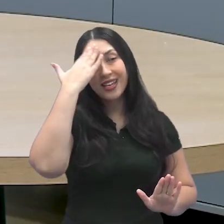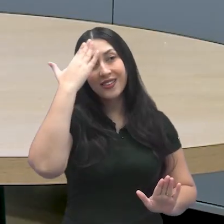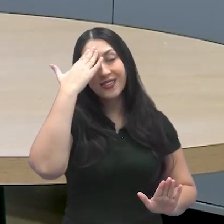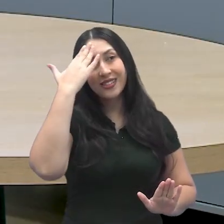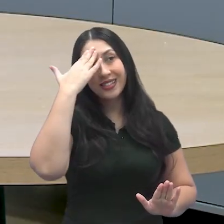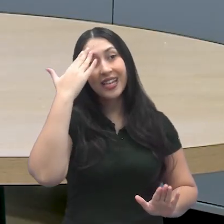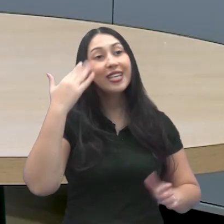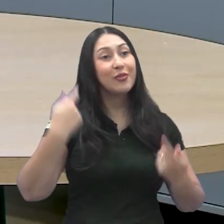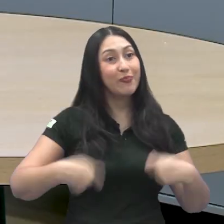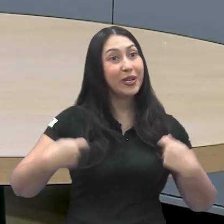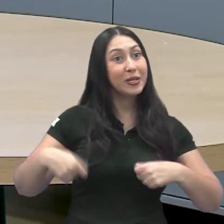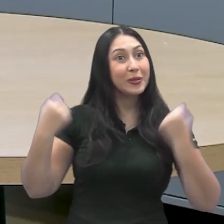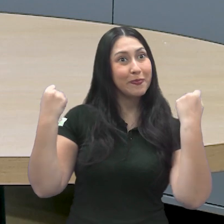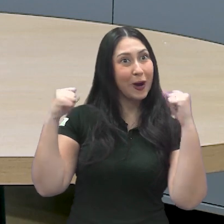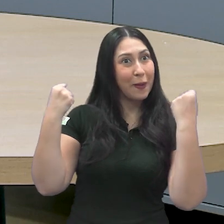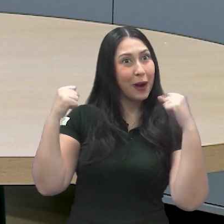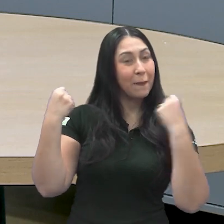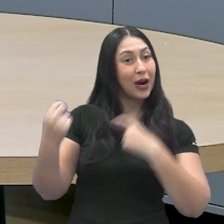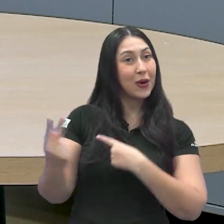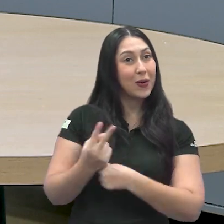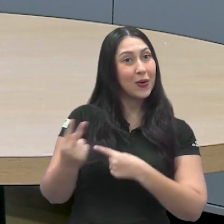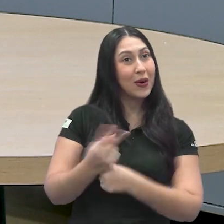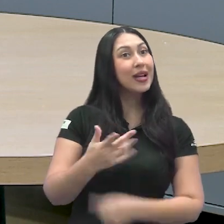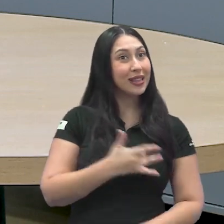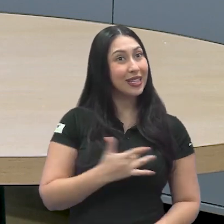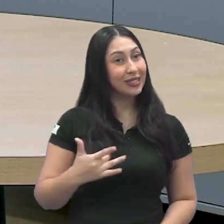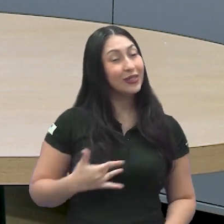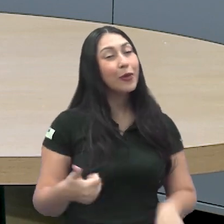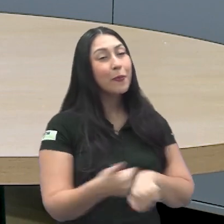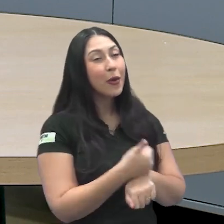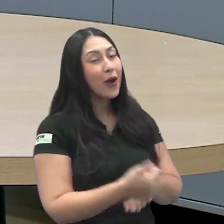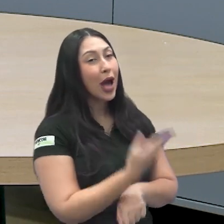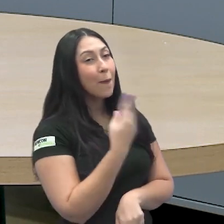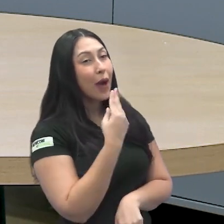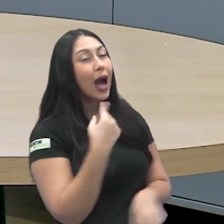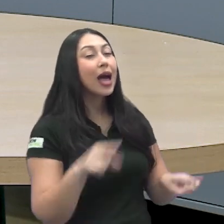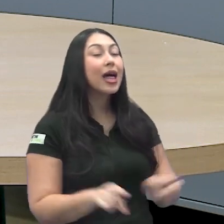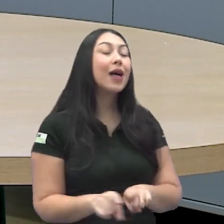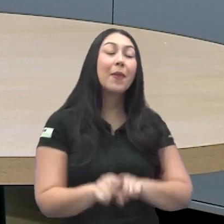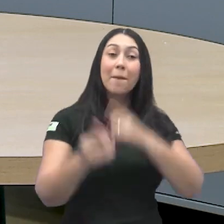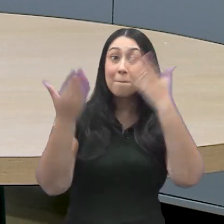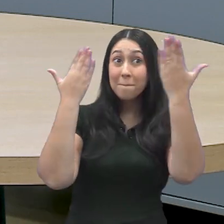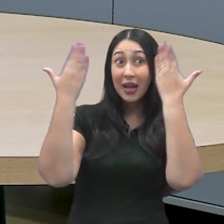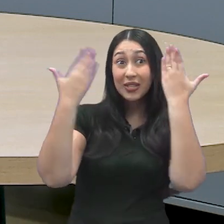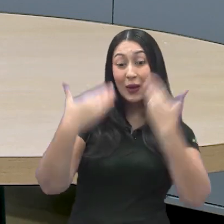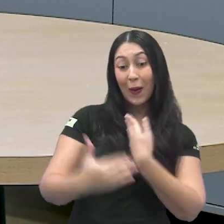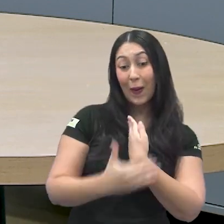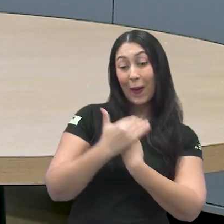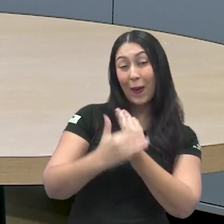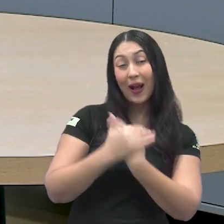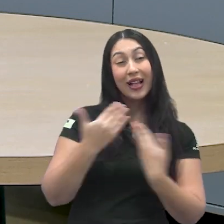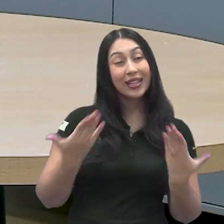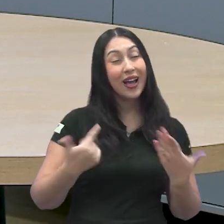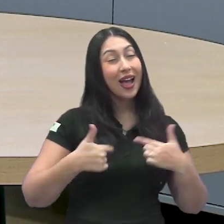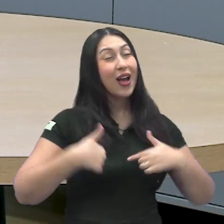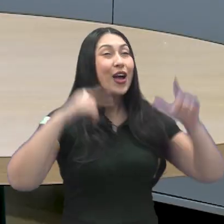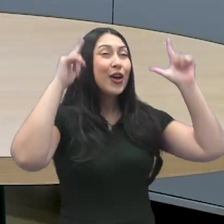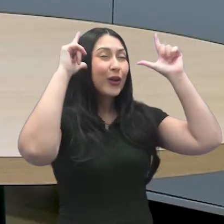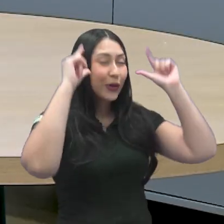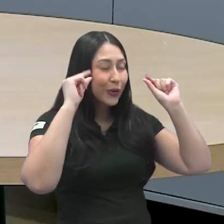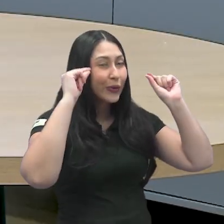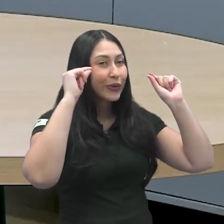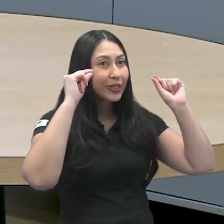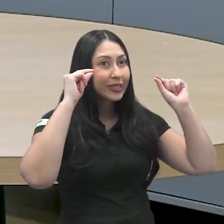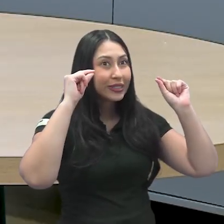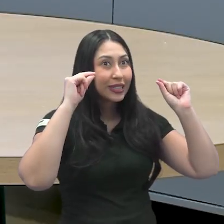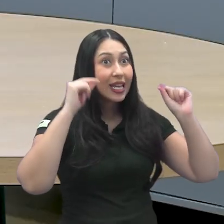eu sei que isso é por conta da atividade física e por cuidar da minha saúde. Porque minha Nutri e minha psicóloga falam isso. Então, eu fico tranquila sobre